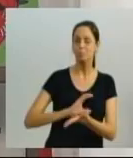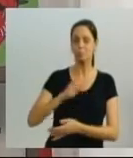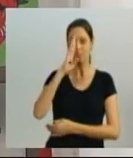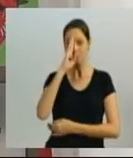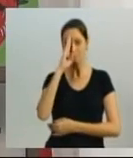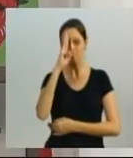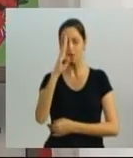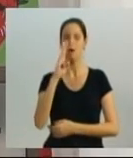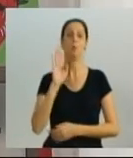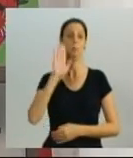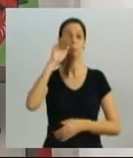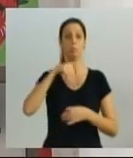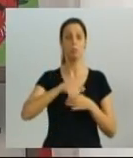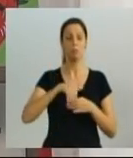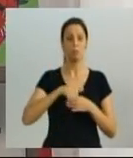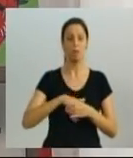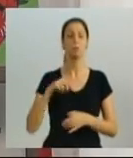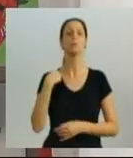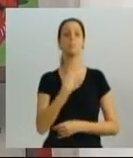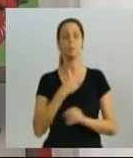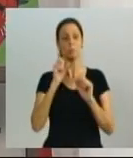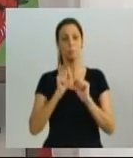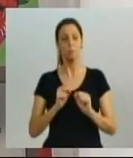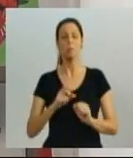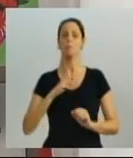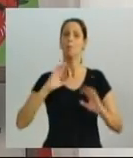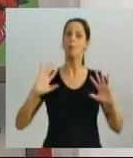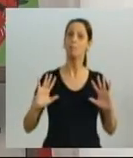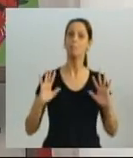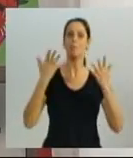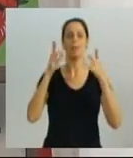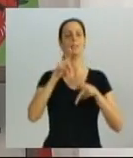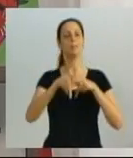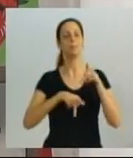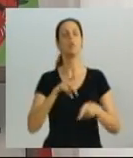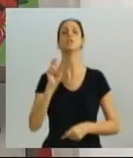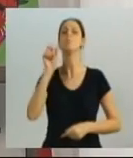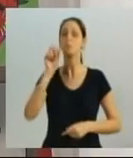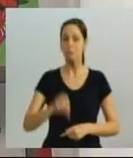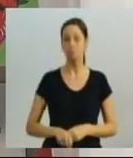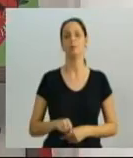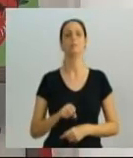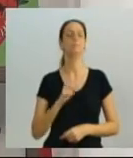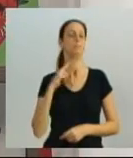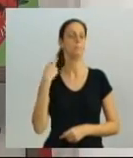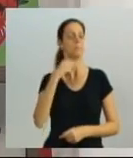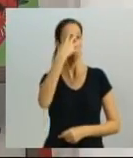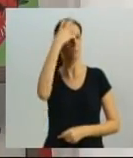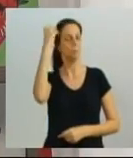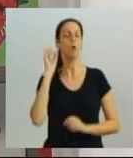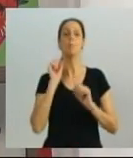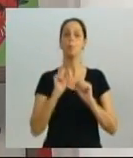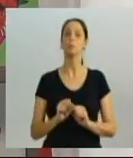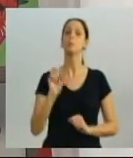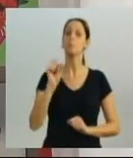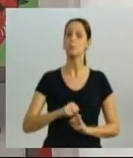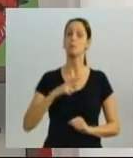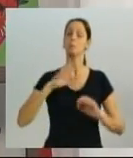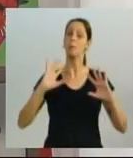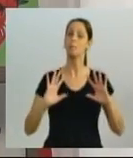principal do candidato, nós podemos ter uma festa popular, sim, vereador Ivan. Podemos ter uma festa